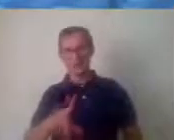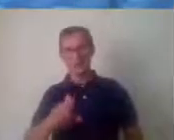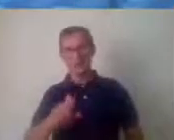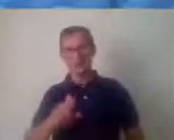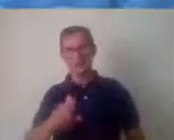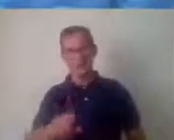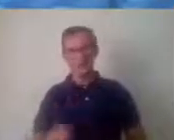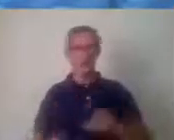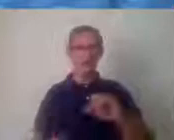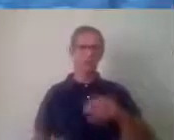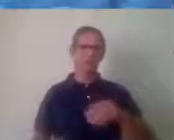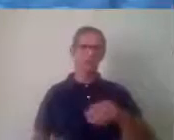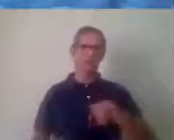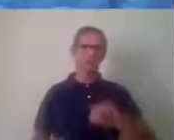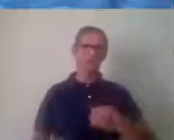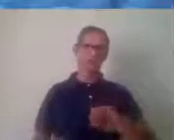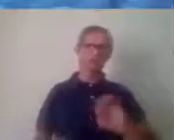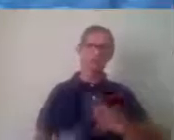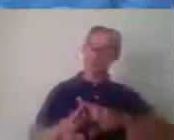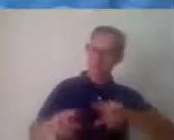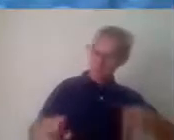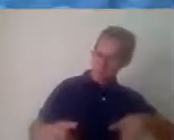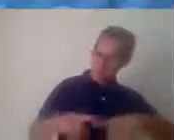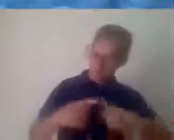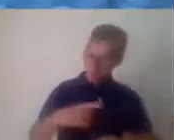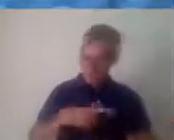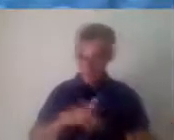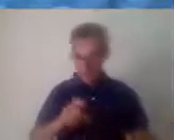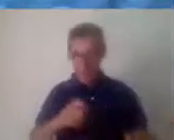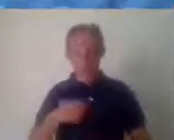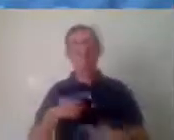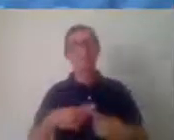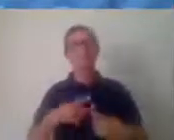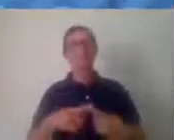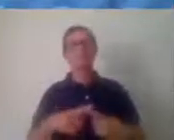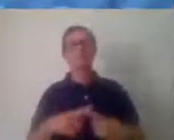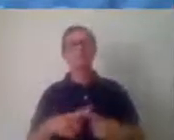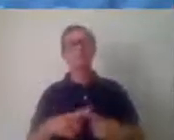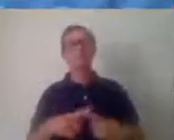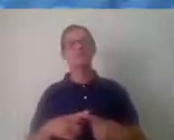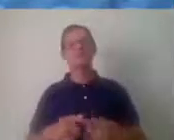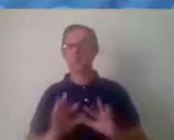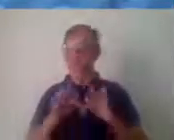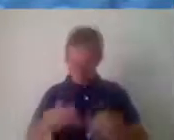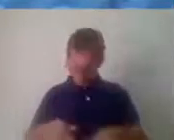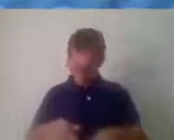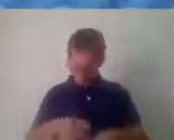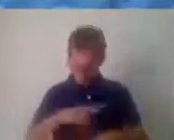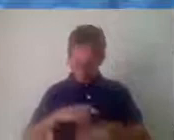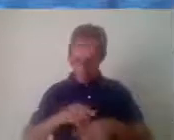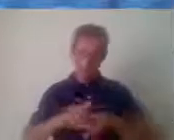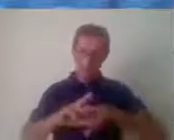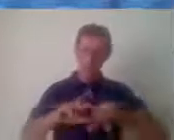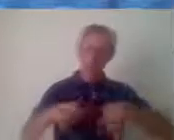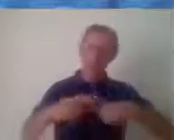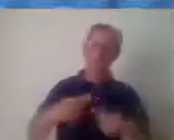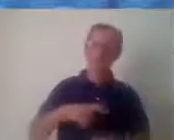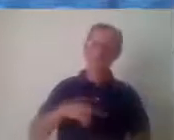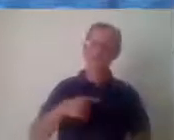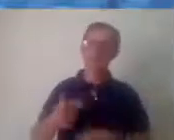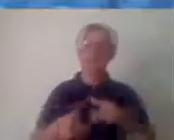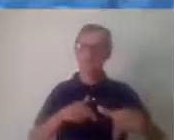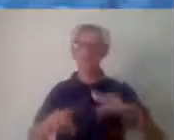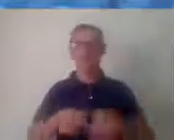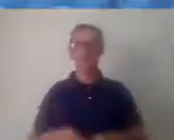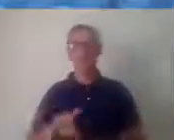os limites de variação, tem variável. Tem que ser. Porque senão, no final você vai chegar com uma variável. E quando a gente está trabalhando